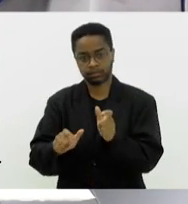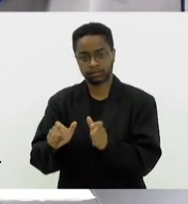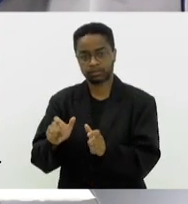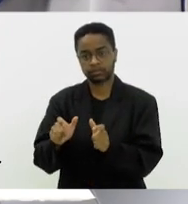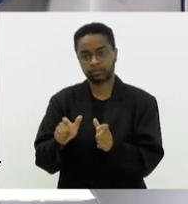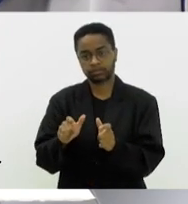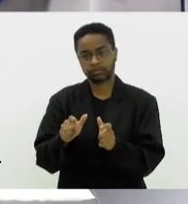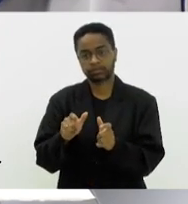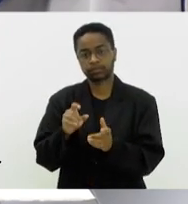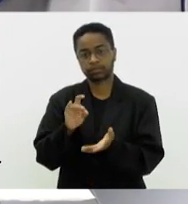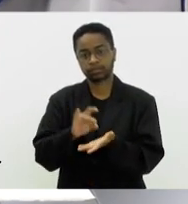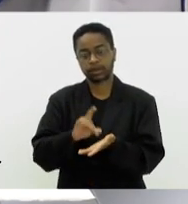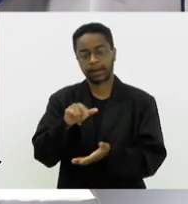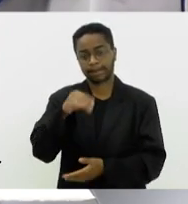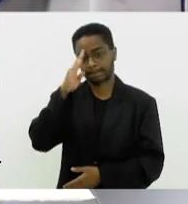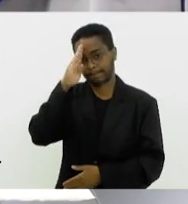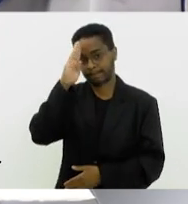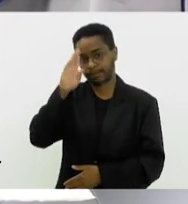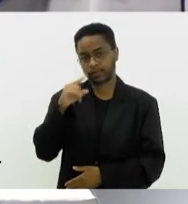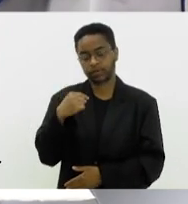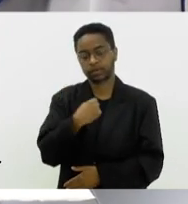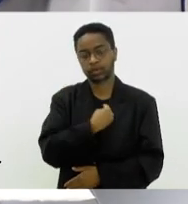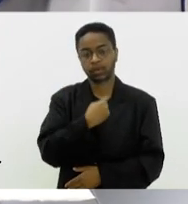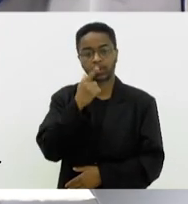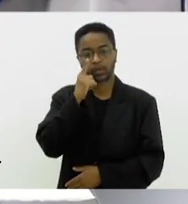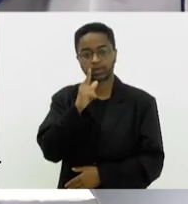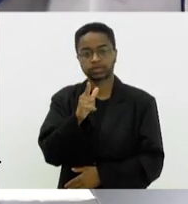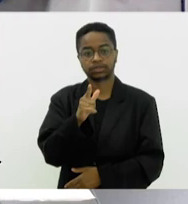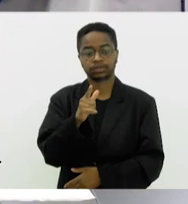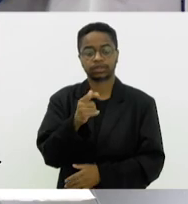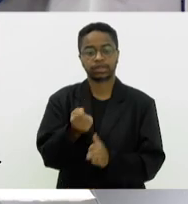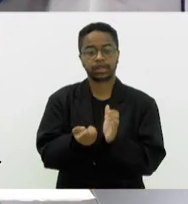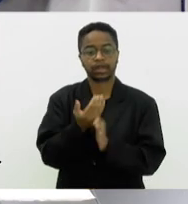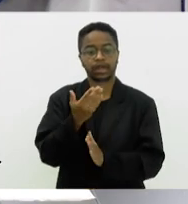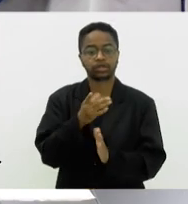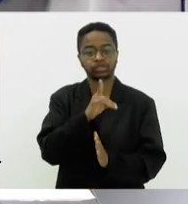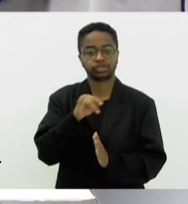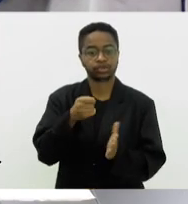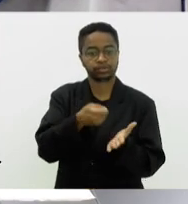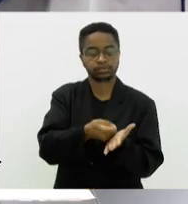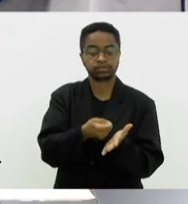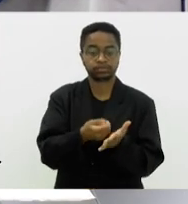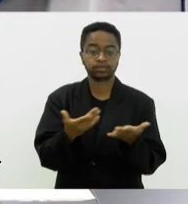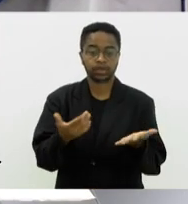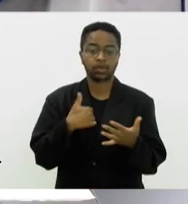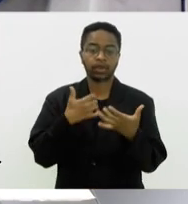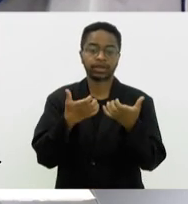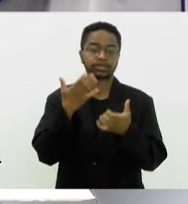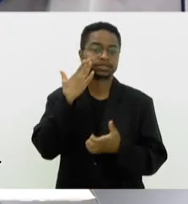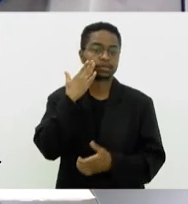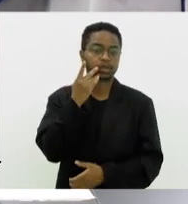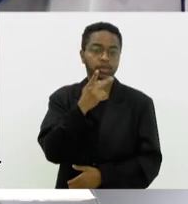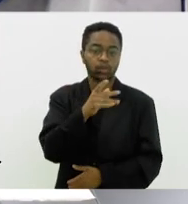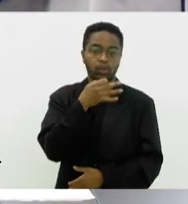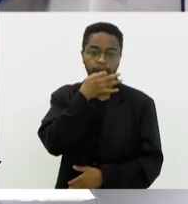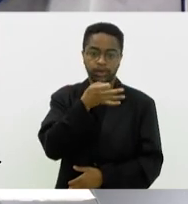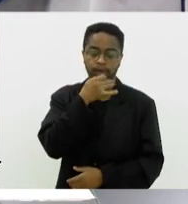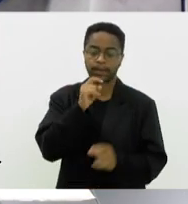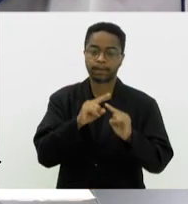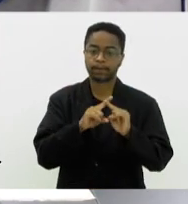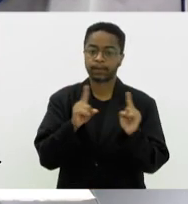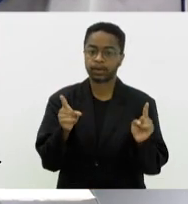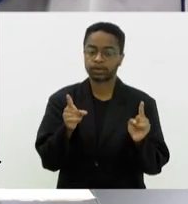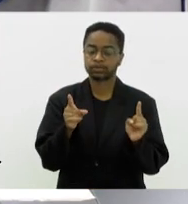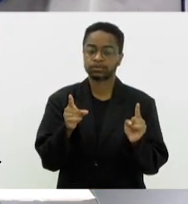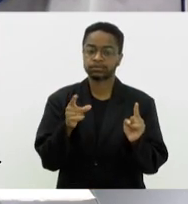é fundamental que nós possamos impor prazo. Então, queria ouvir Vossa Excelência na discussão, mas estou